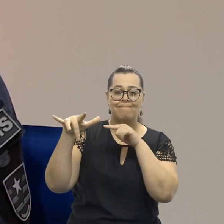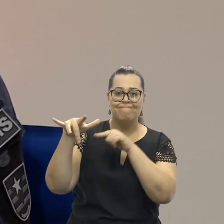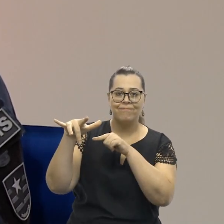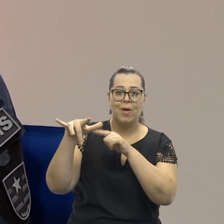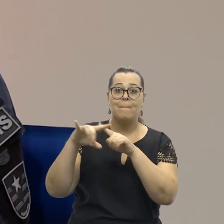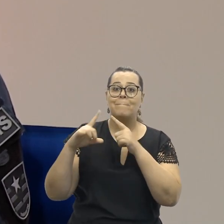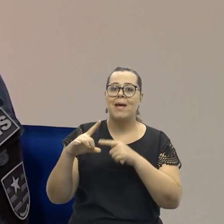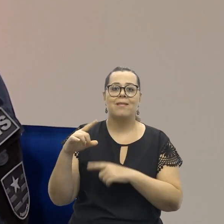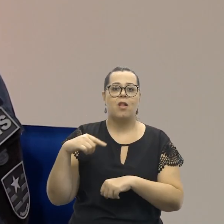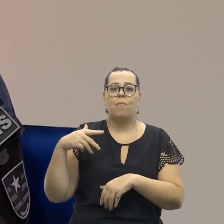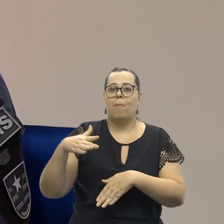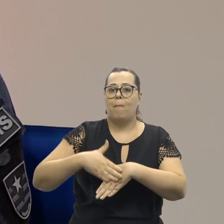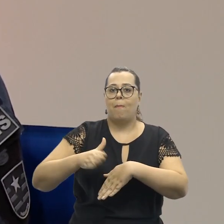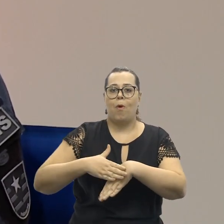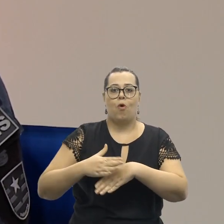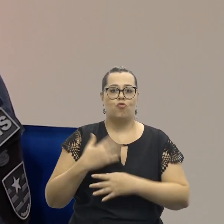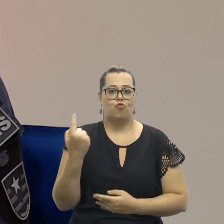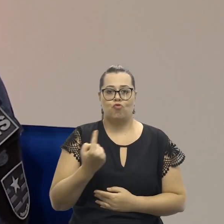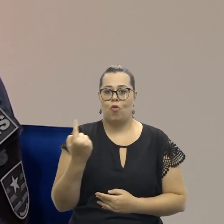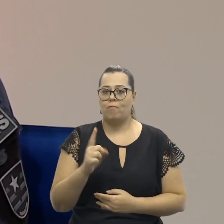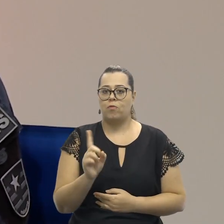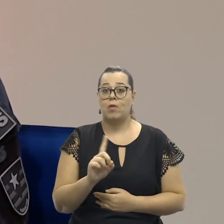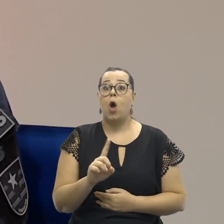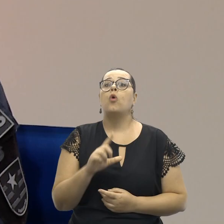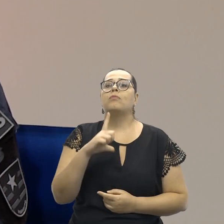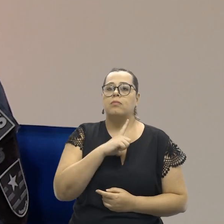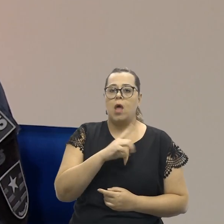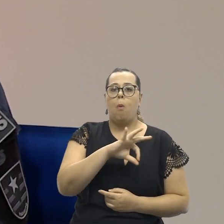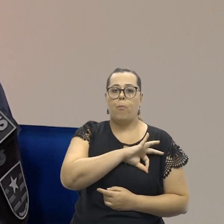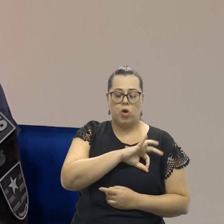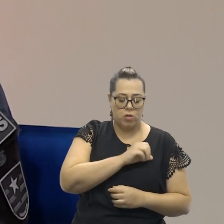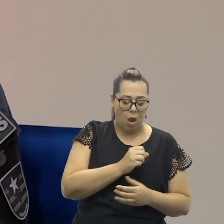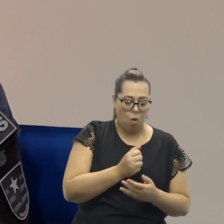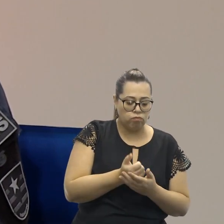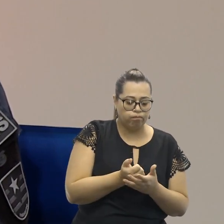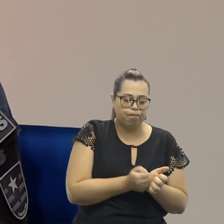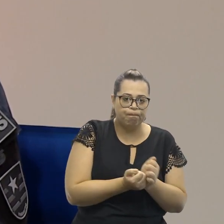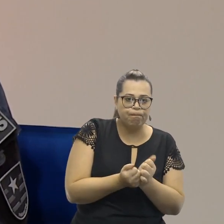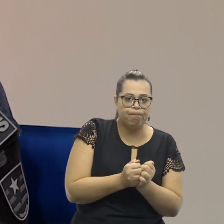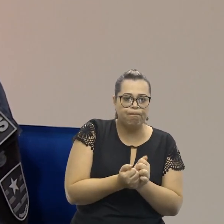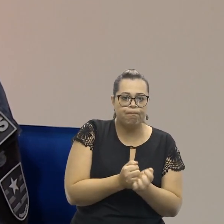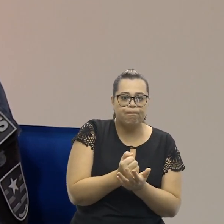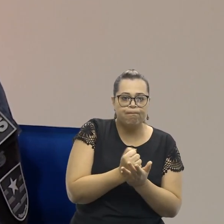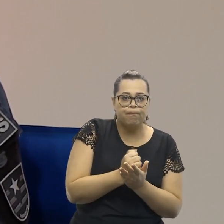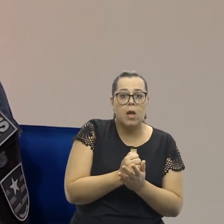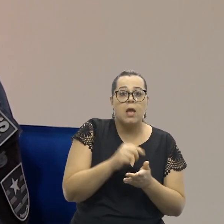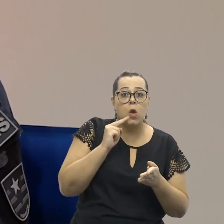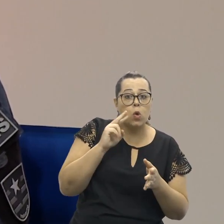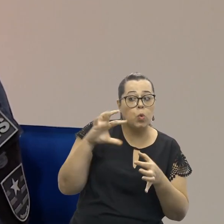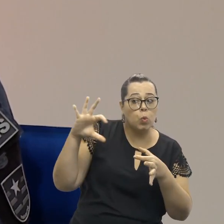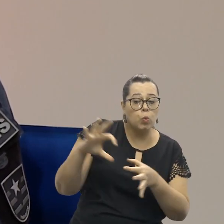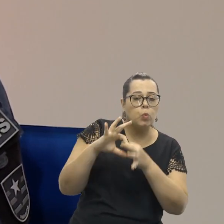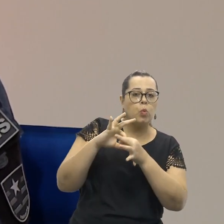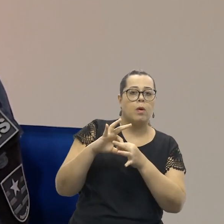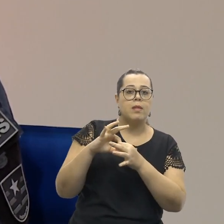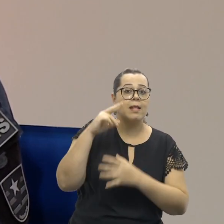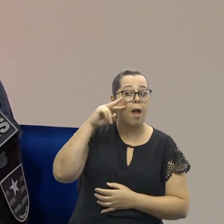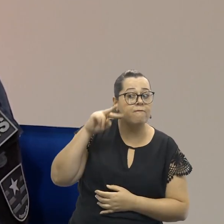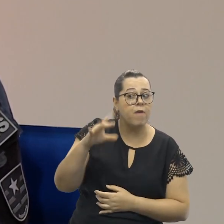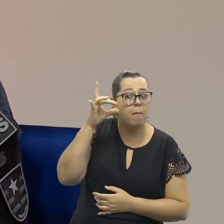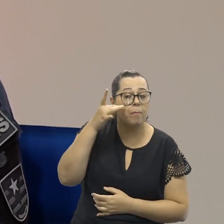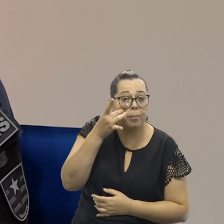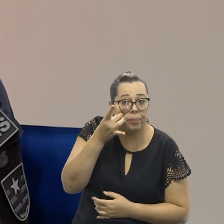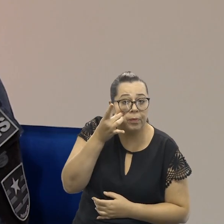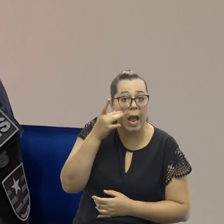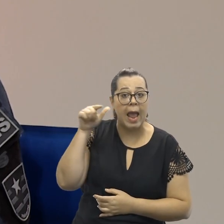é um equipamento autônomo, ele é operado por um policial. Então o policial ele está vendo a infração, não é o aparelho. O aparelho ele